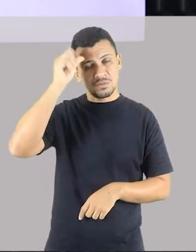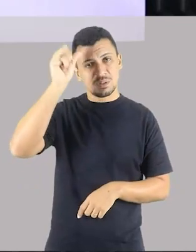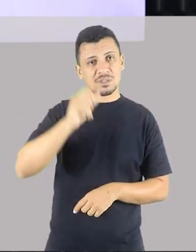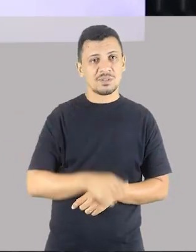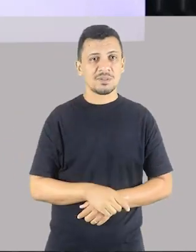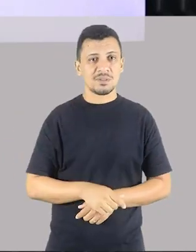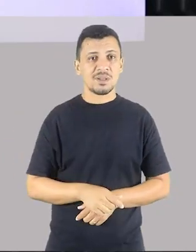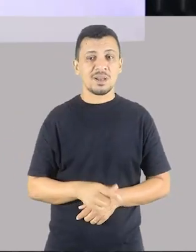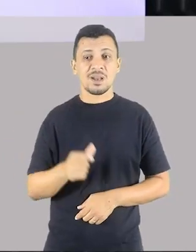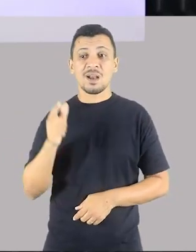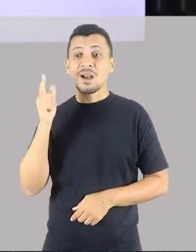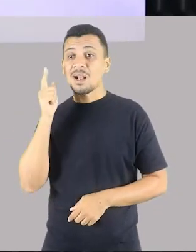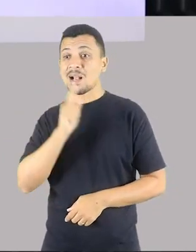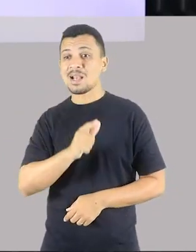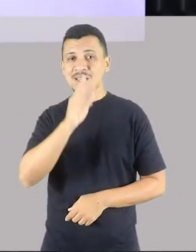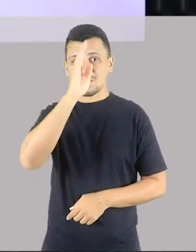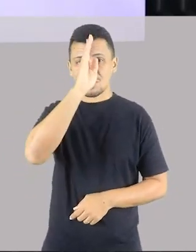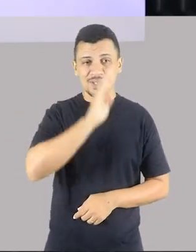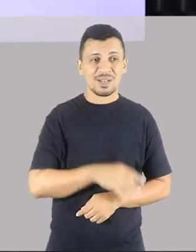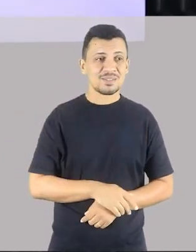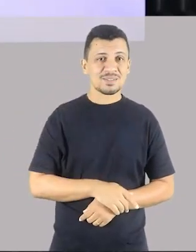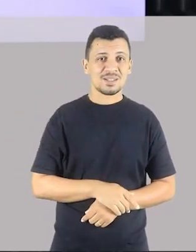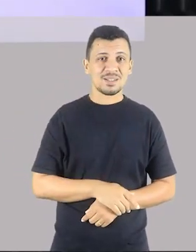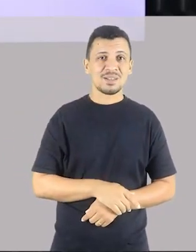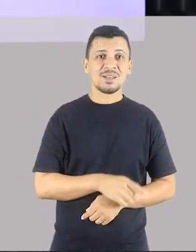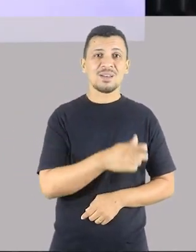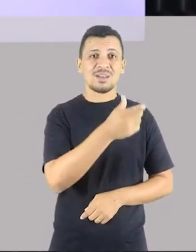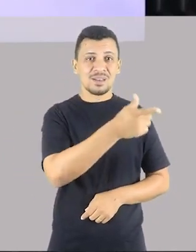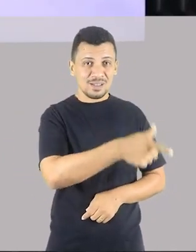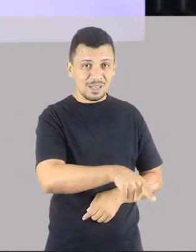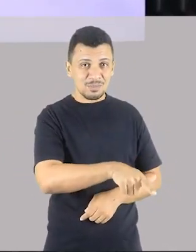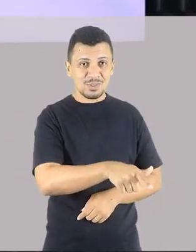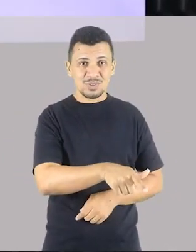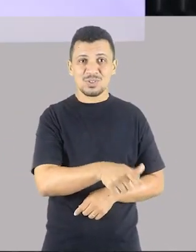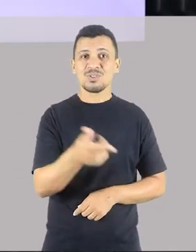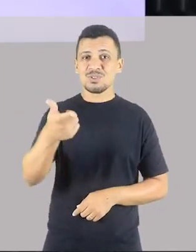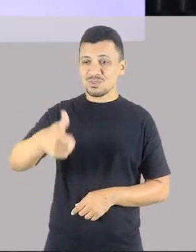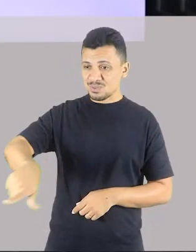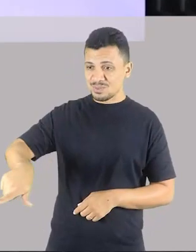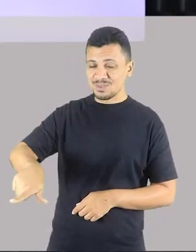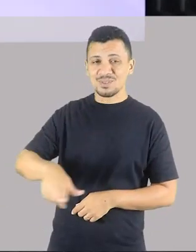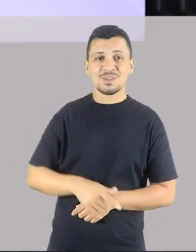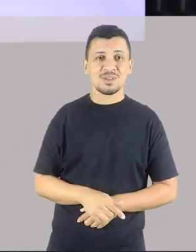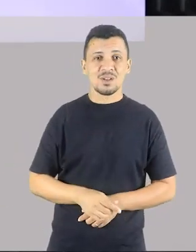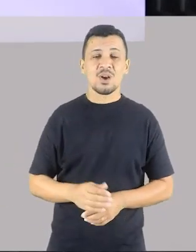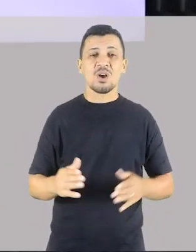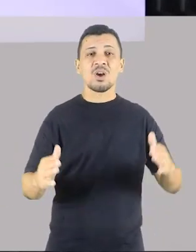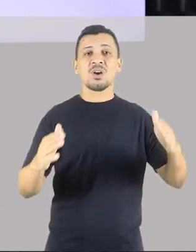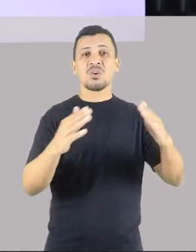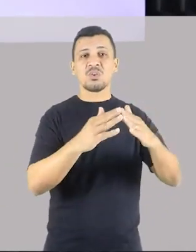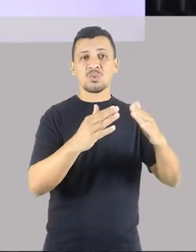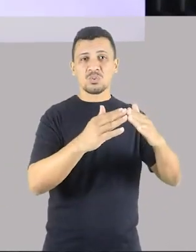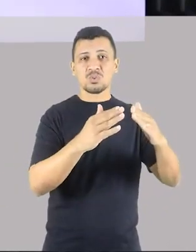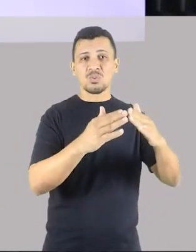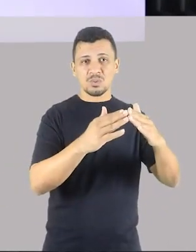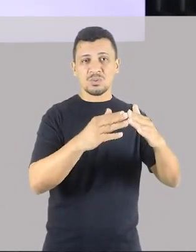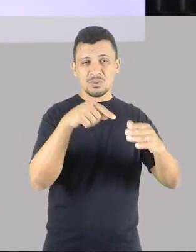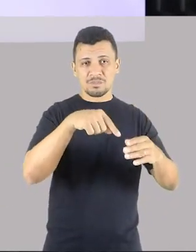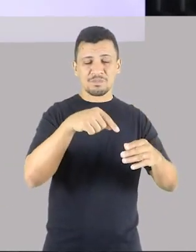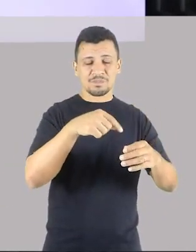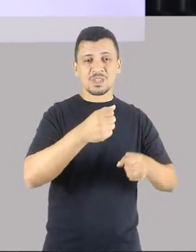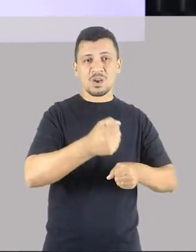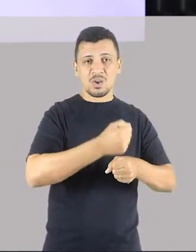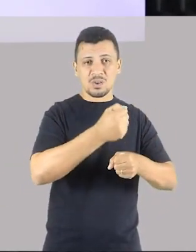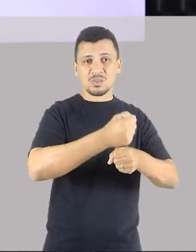de graça, é o repetir de novo, né? É o construir novos hospitais. Se você vai construir, só podem